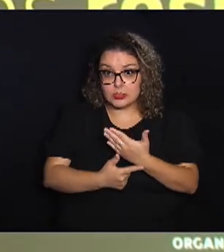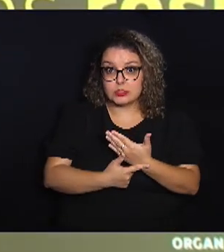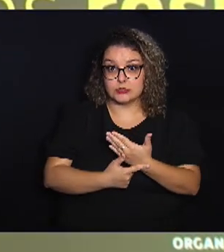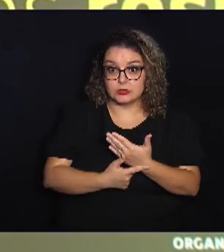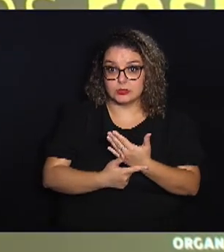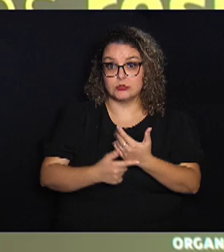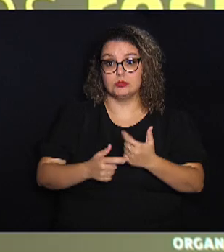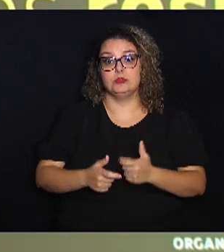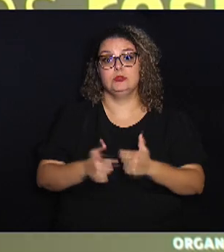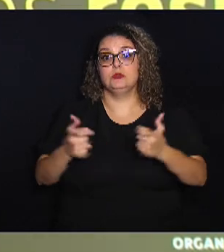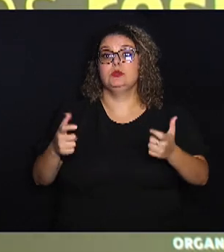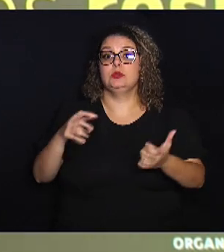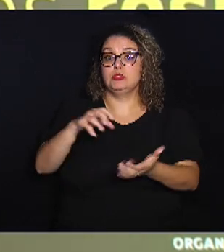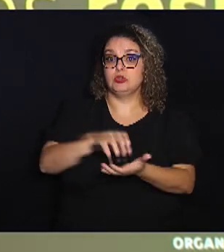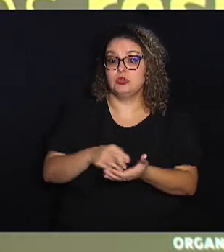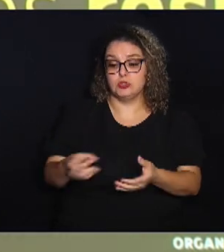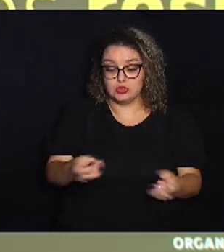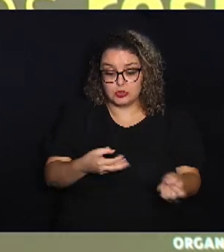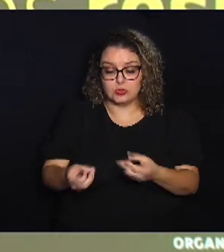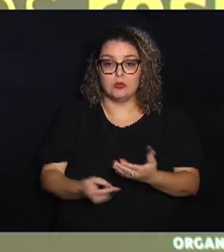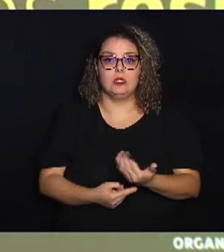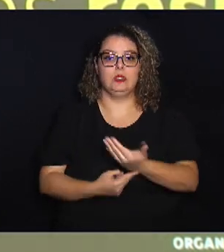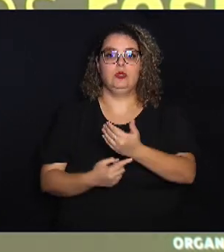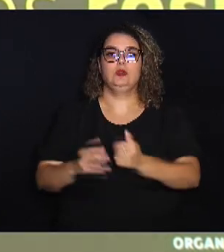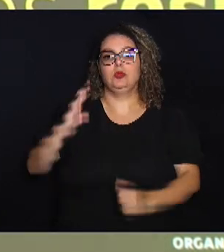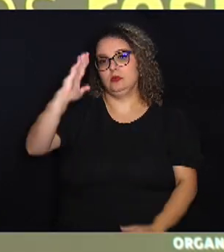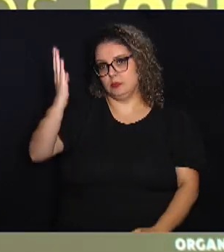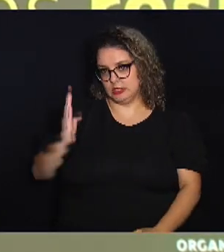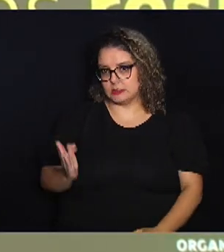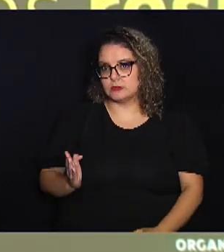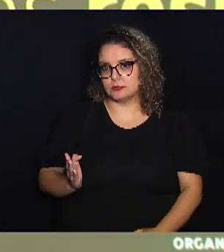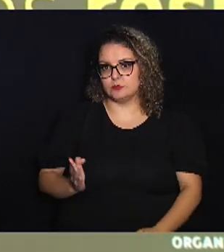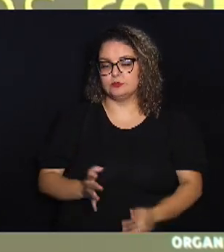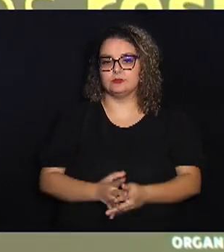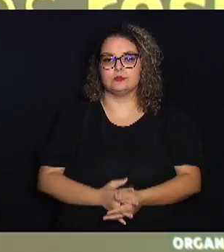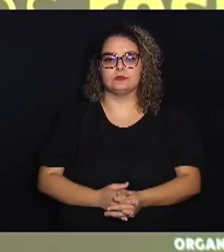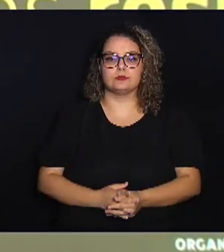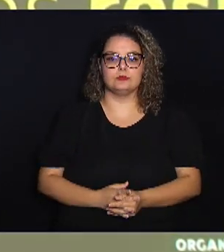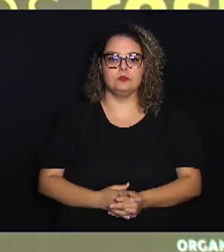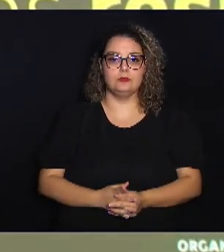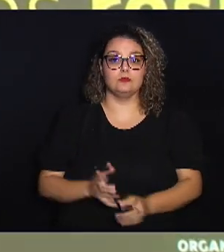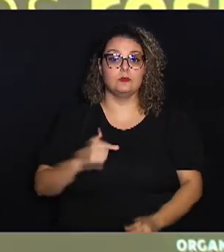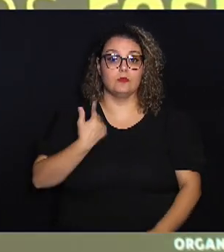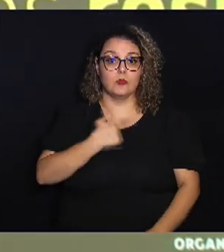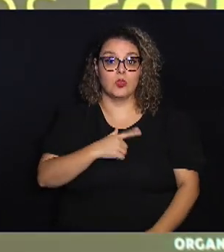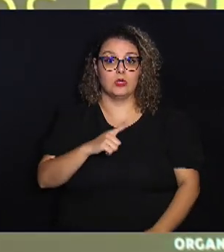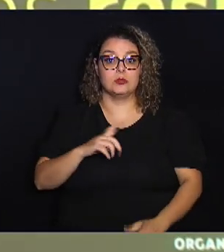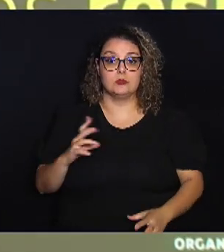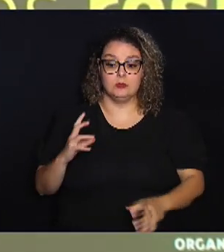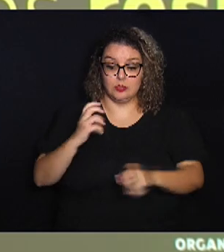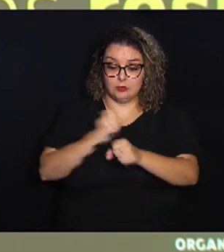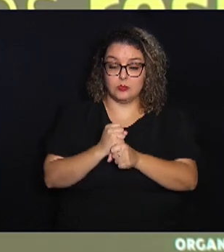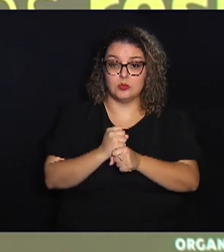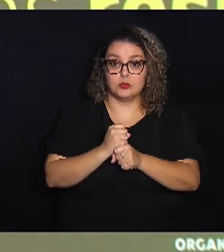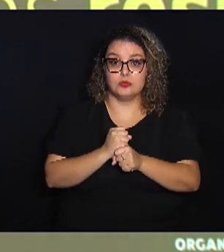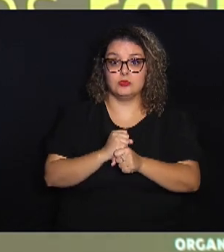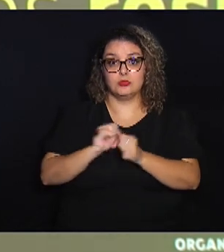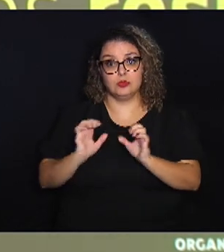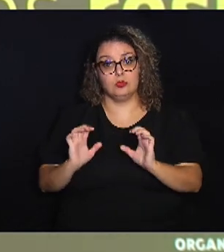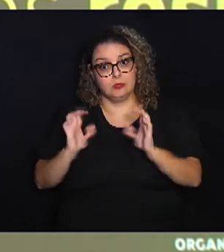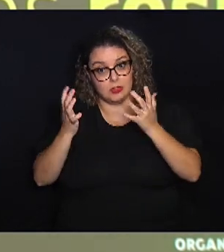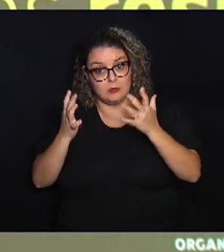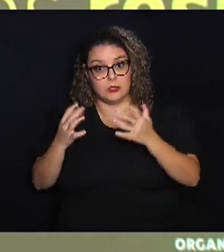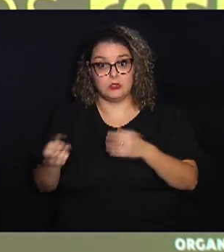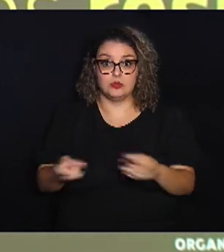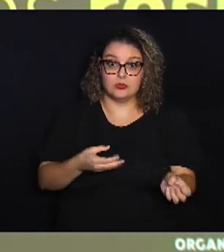grande centro de inovação tecnológica do Brasil, né? Nós temos um conjunto de eventos de inovação